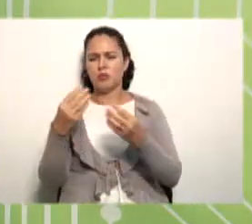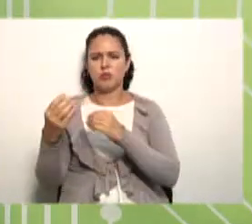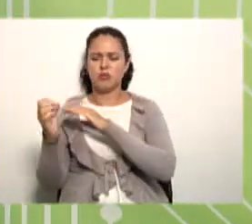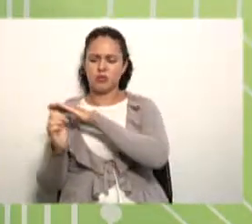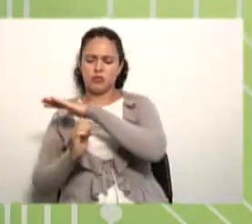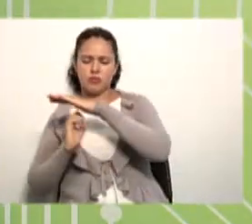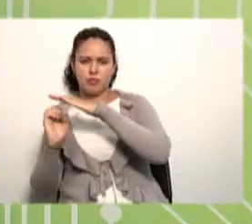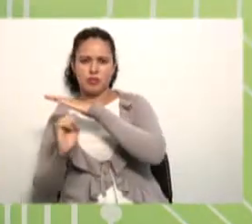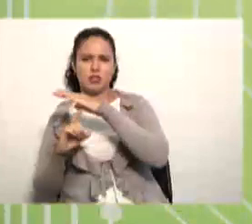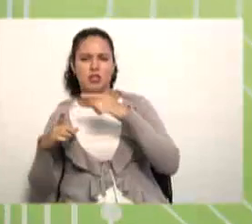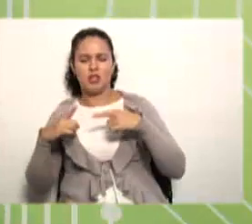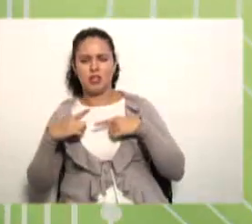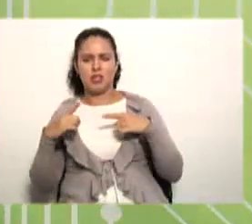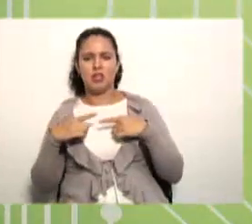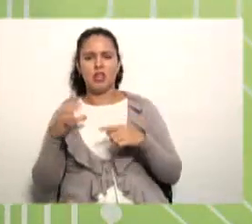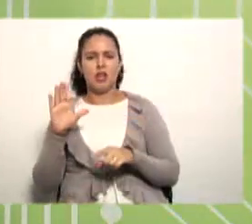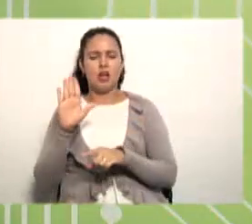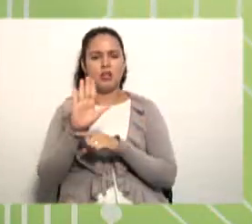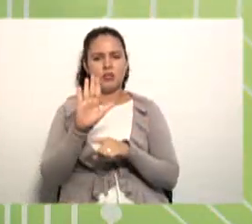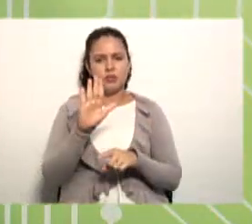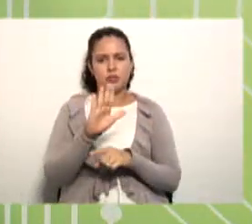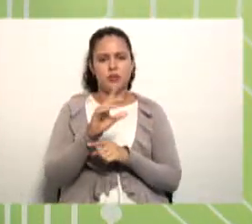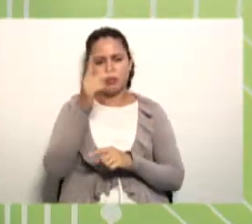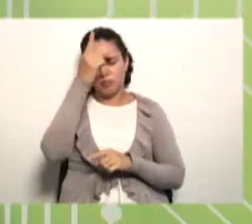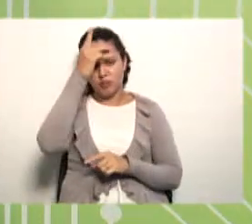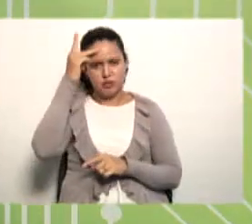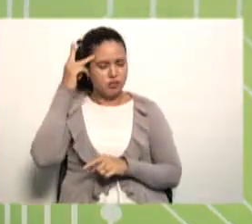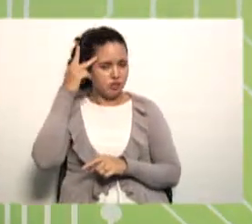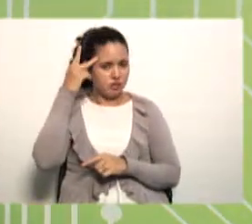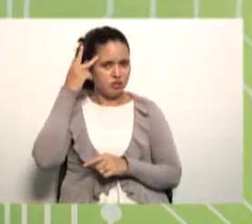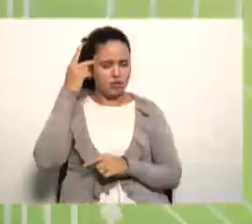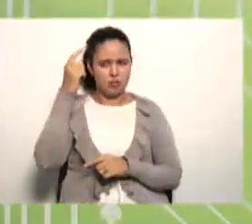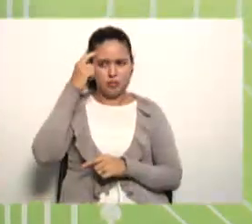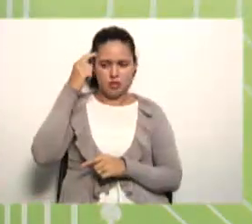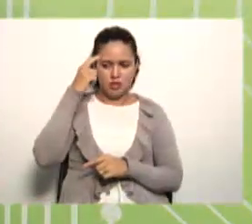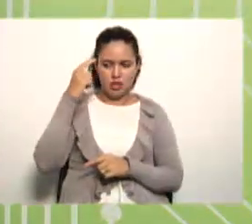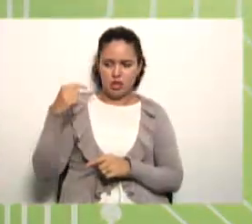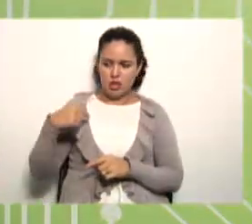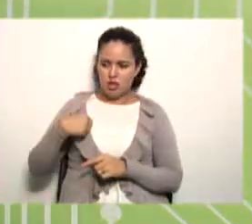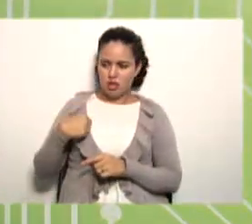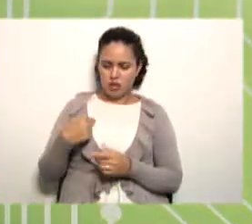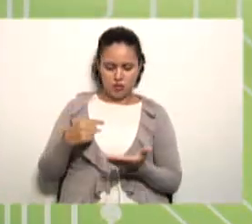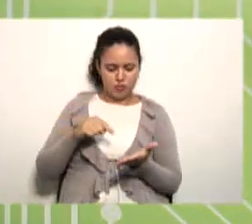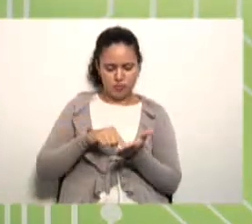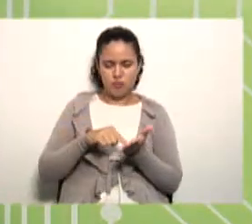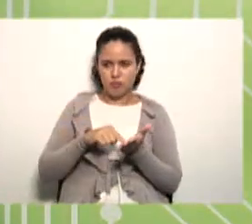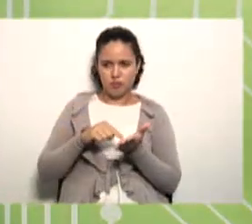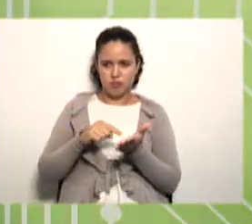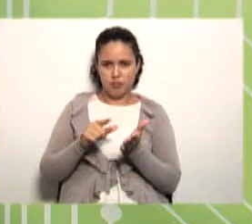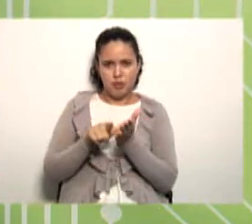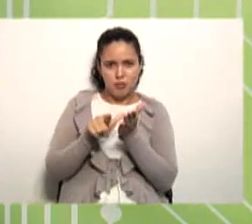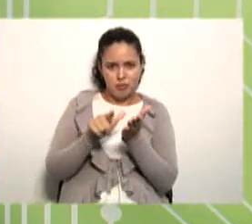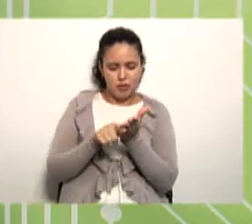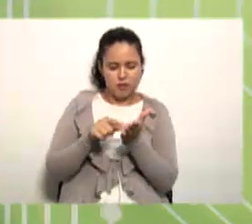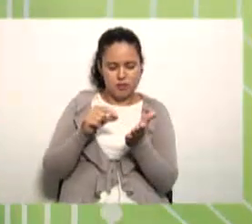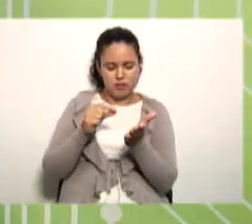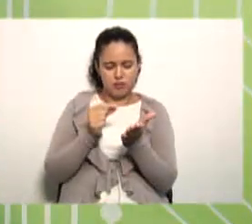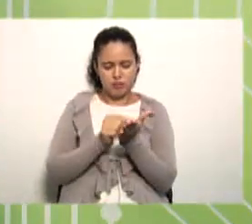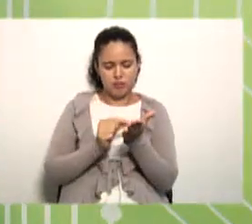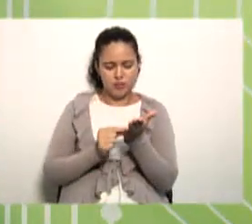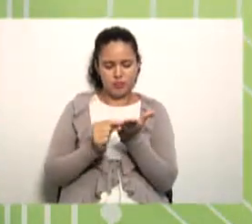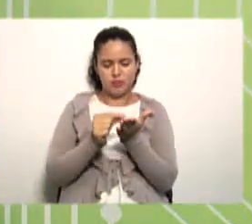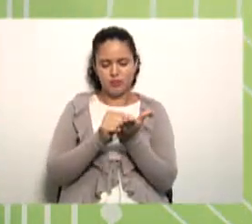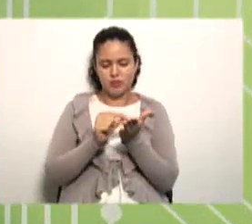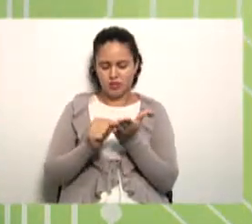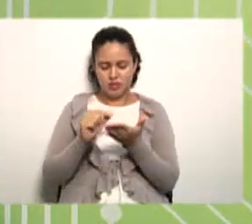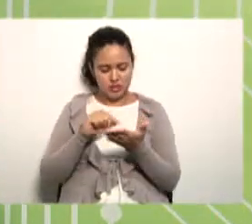comum, né? E é o tipo de incentivo. Às vezes você está lá com o seu cartãozinho, com 8 estampas, você talvez nem queria comer um lanche naquele lugar, mas